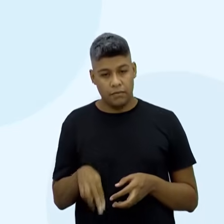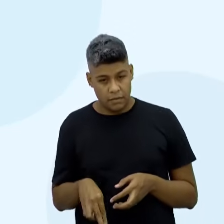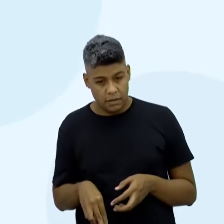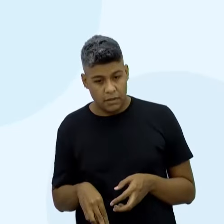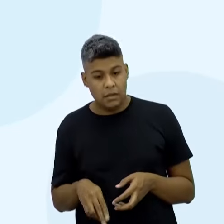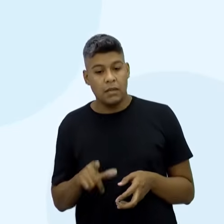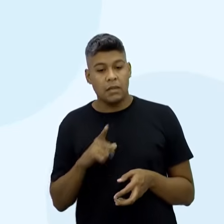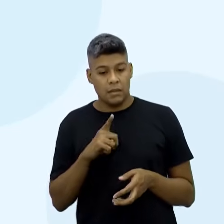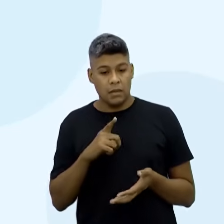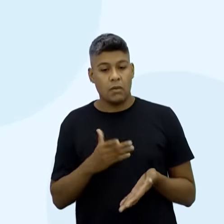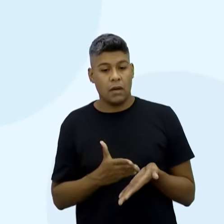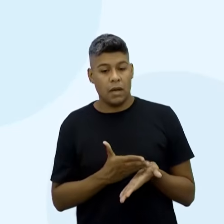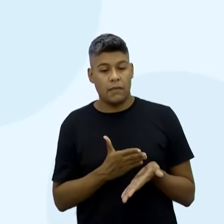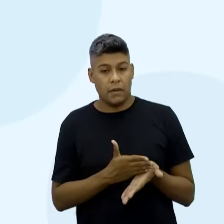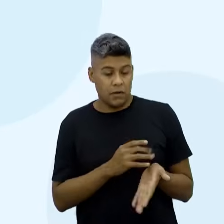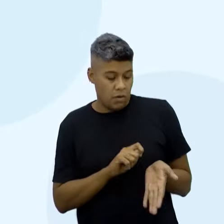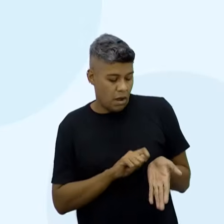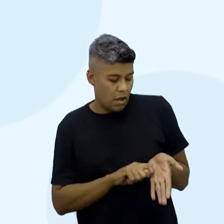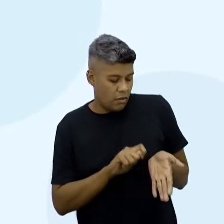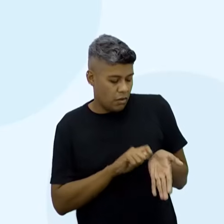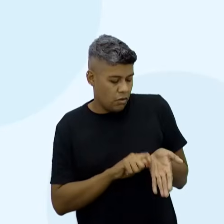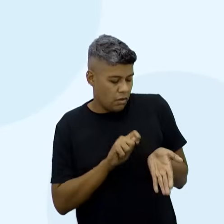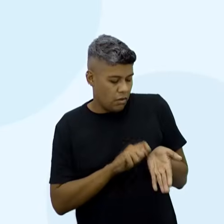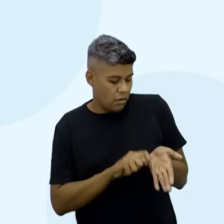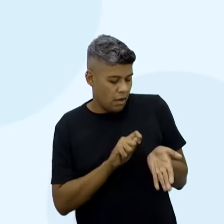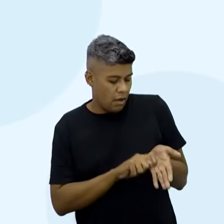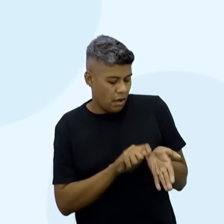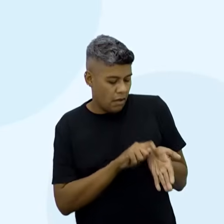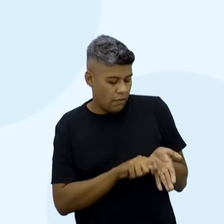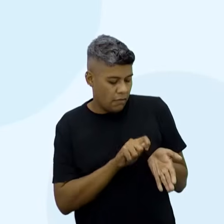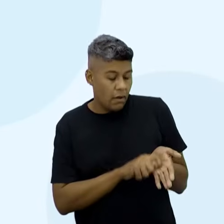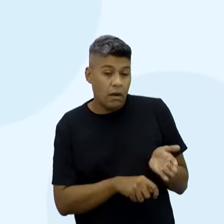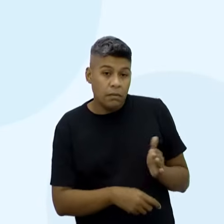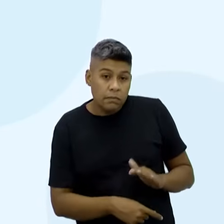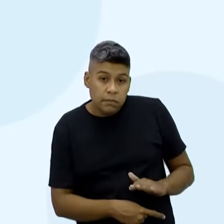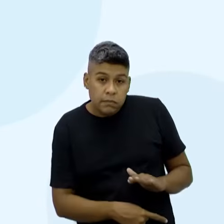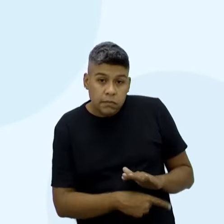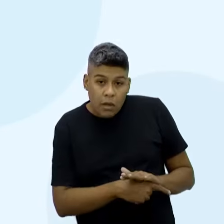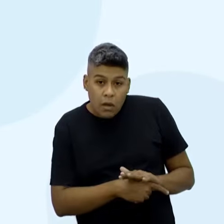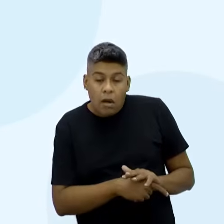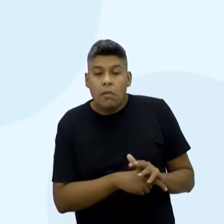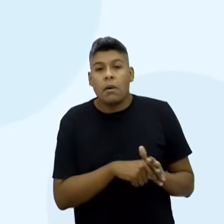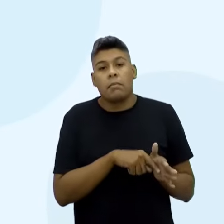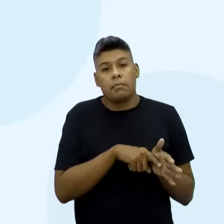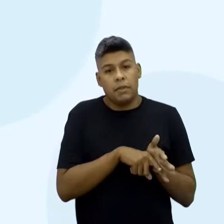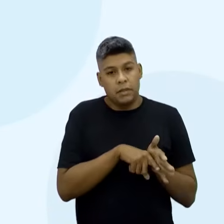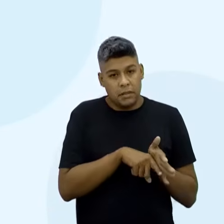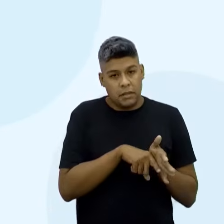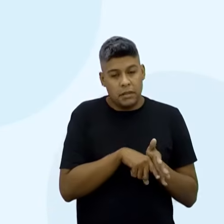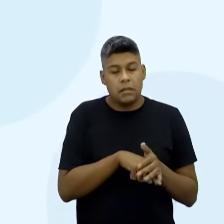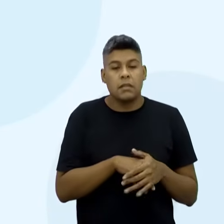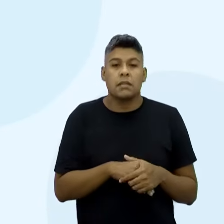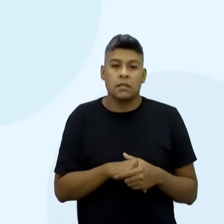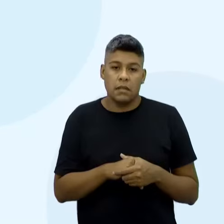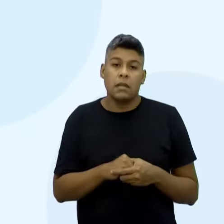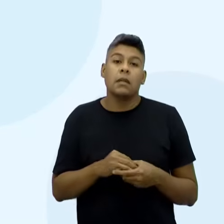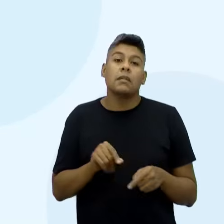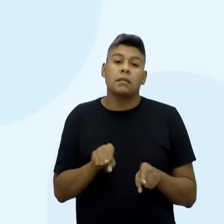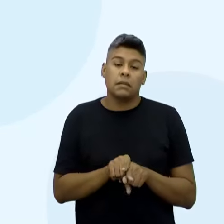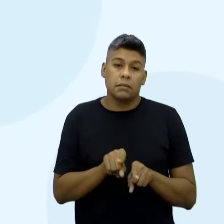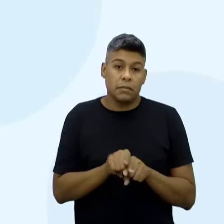caderninho onde ele anotava, né, a respeito ali da sua pesquisa, onde ele anotava as